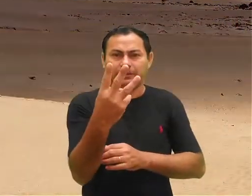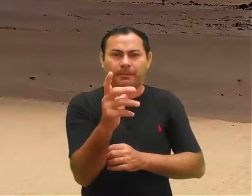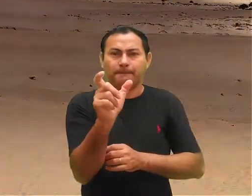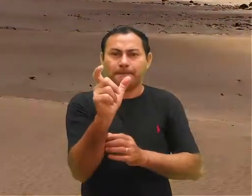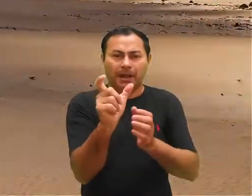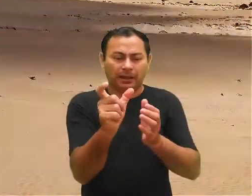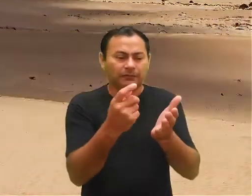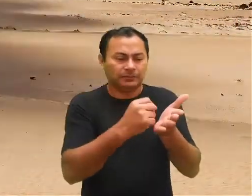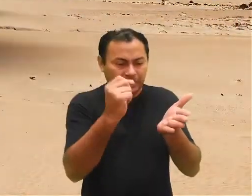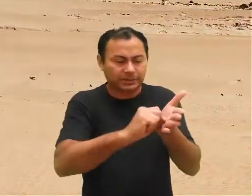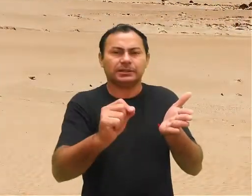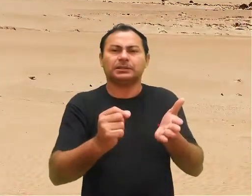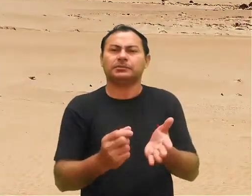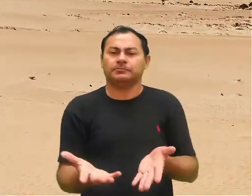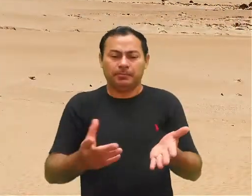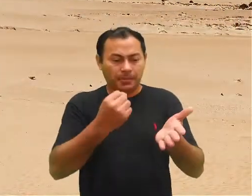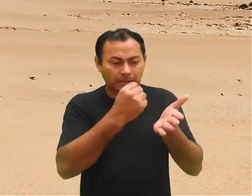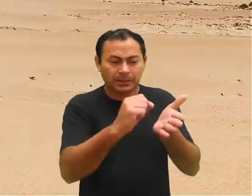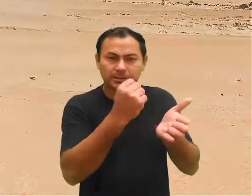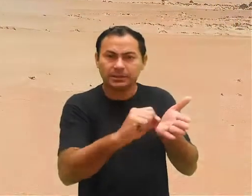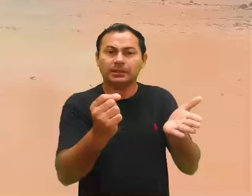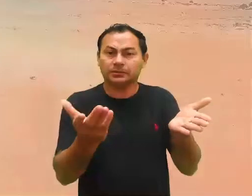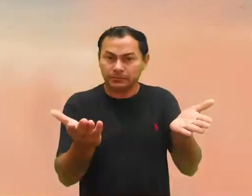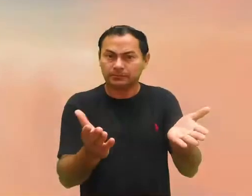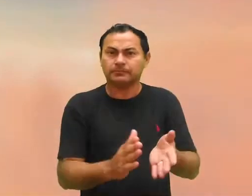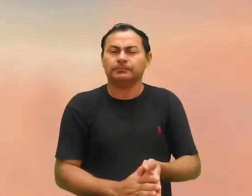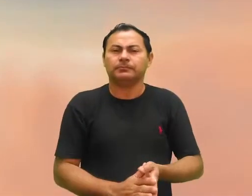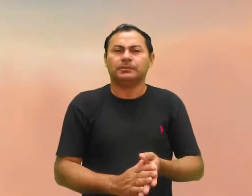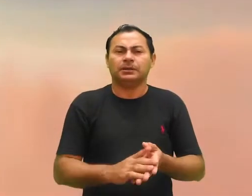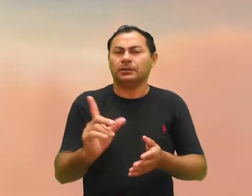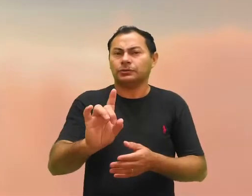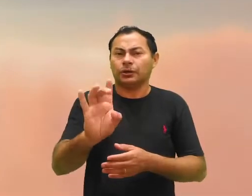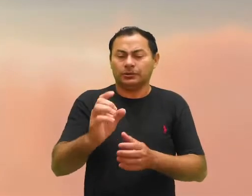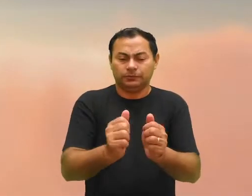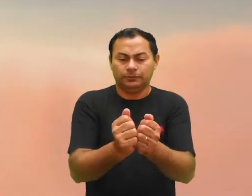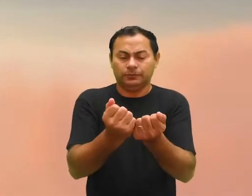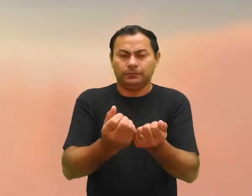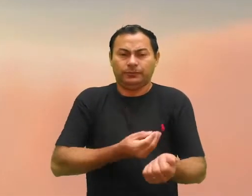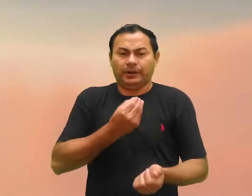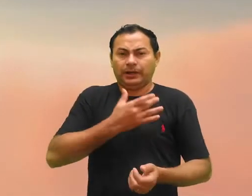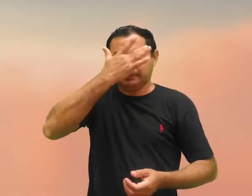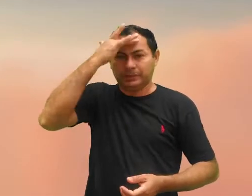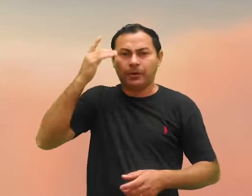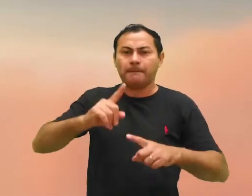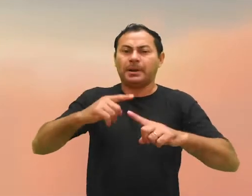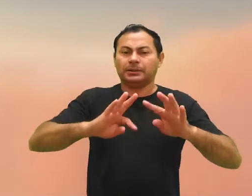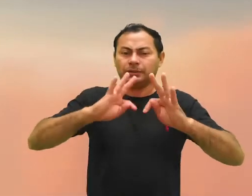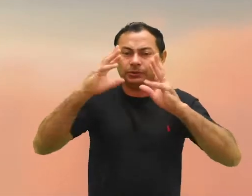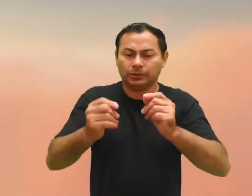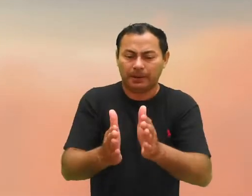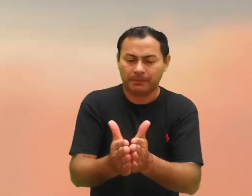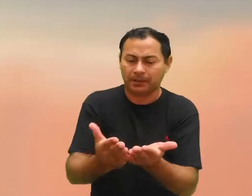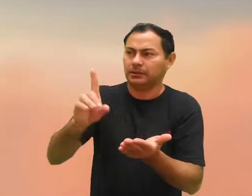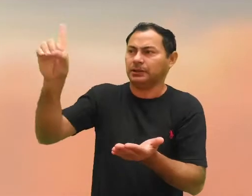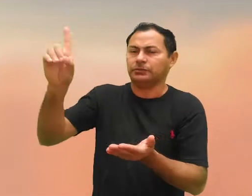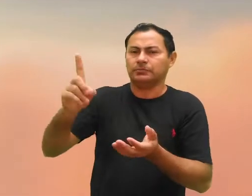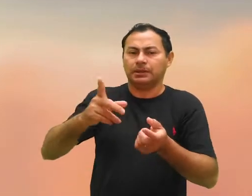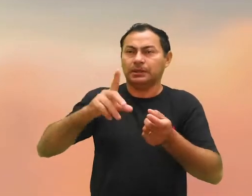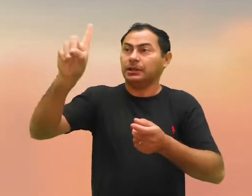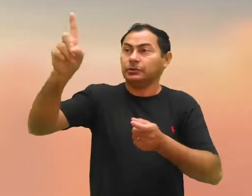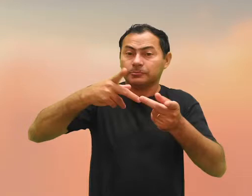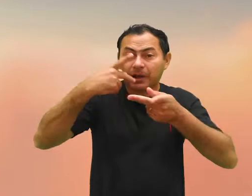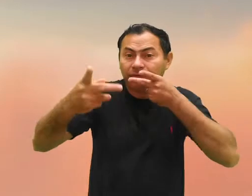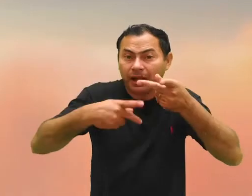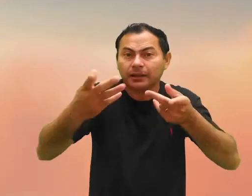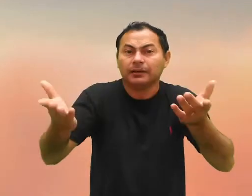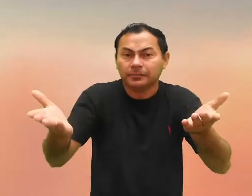tentações com as palavras, está escrito. Está escrito, nem só de pão viverá o homem, mas de toda a